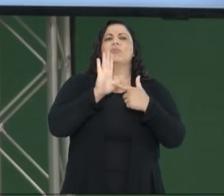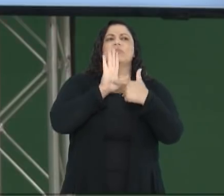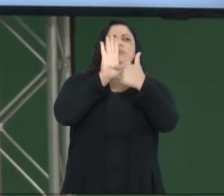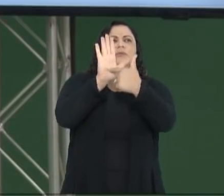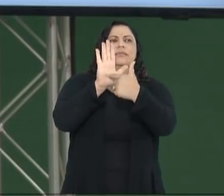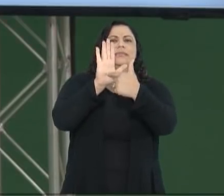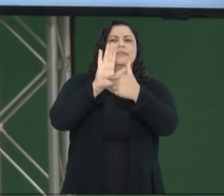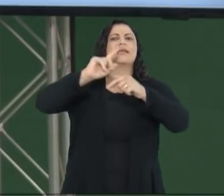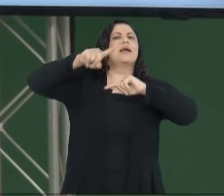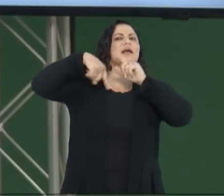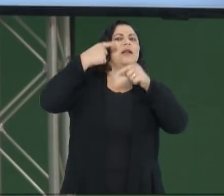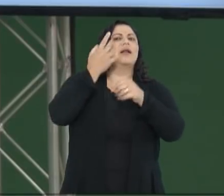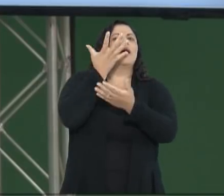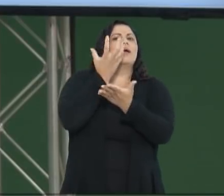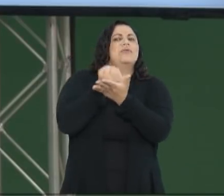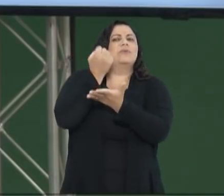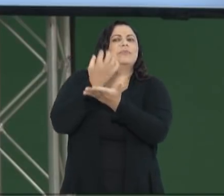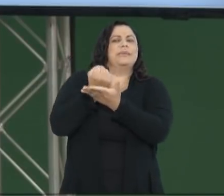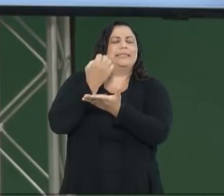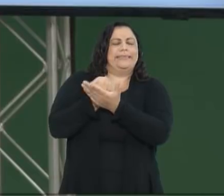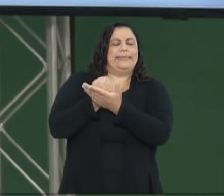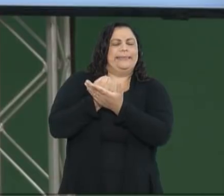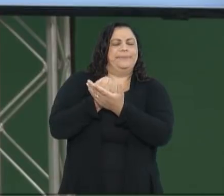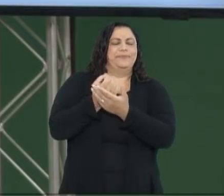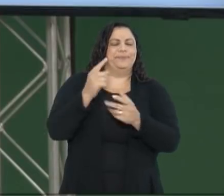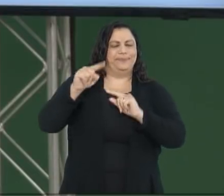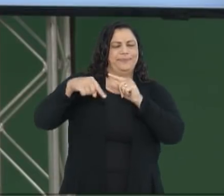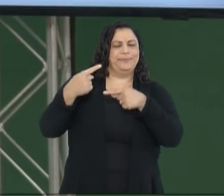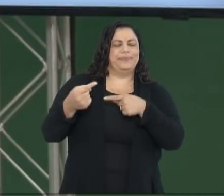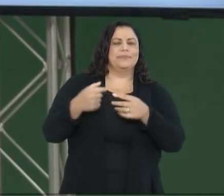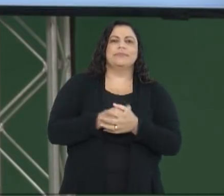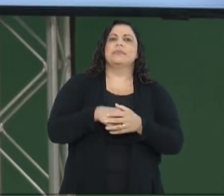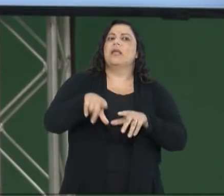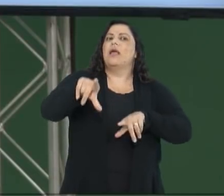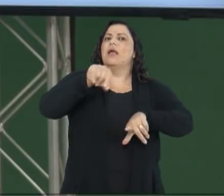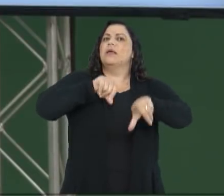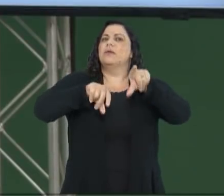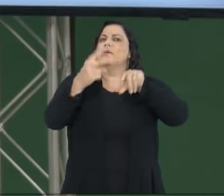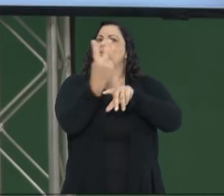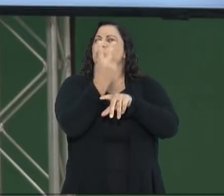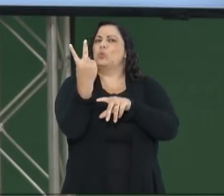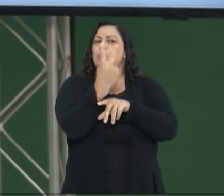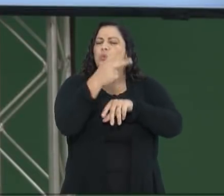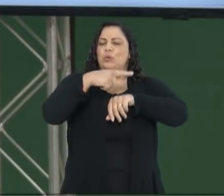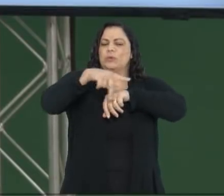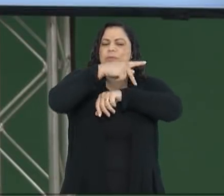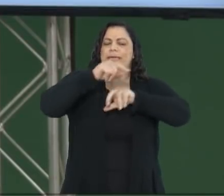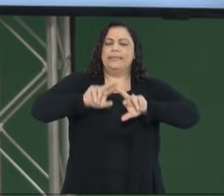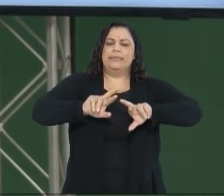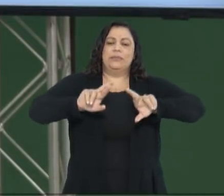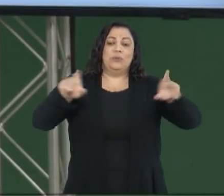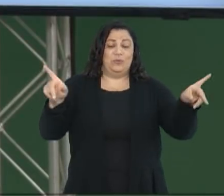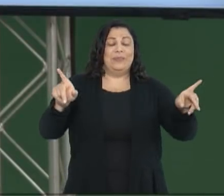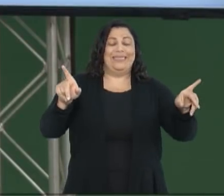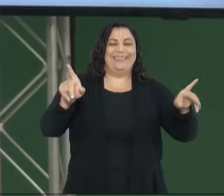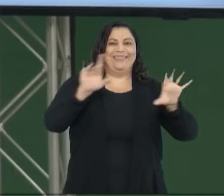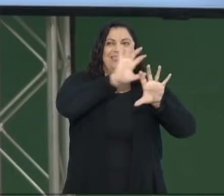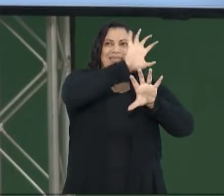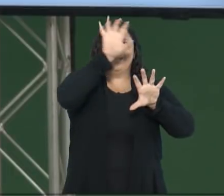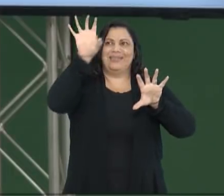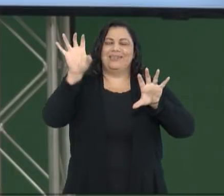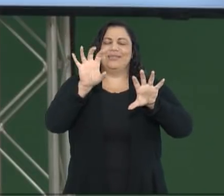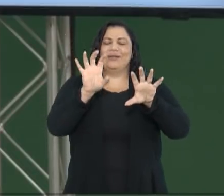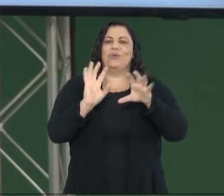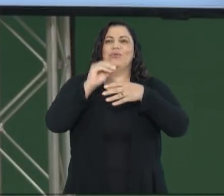né? Escolher 2 países de diferentes regiões europeias, daquelas que nós trabalhamos ali, pode ser